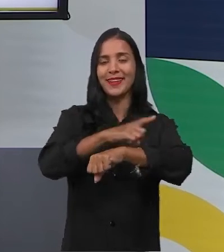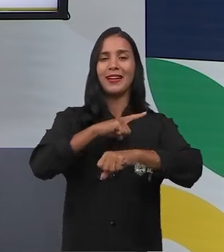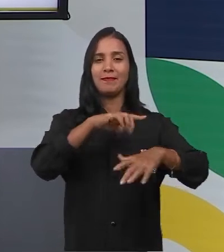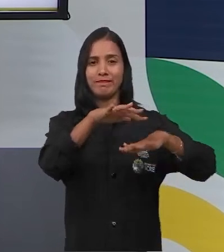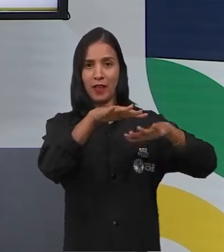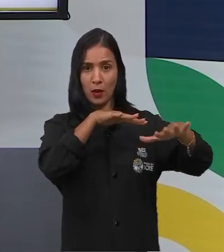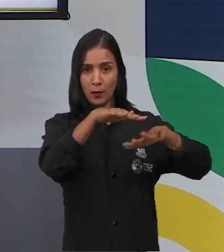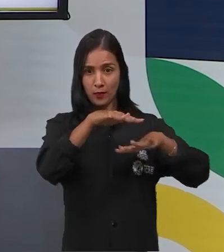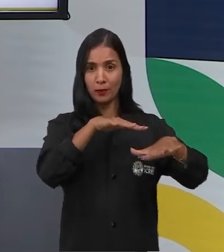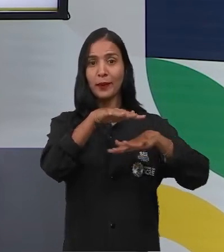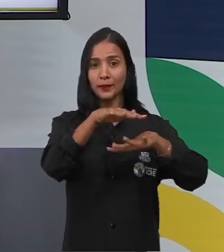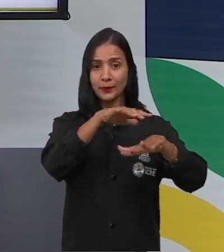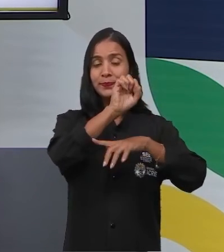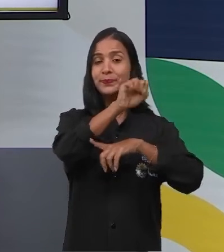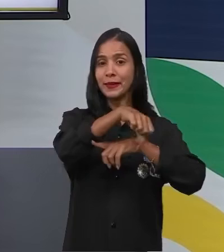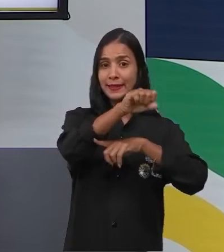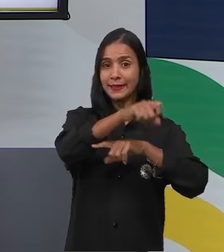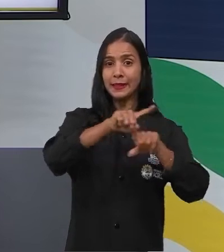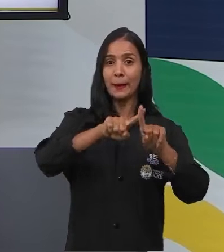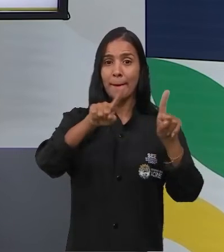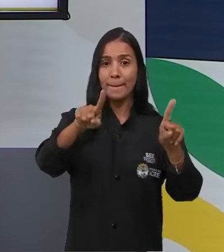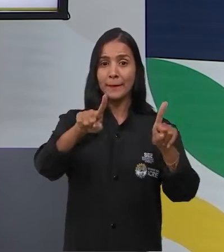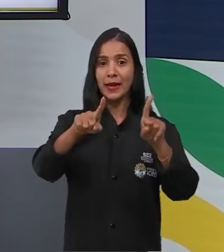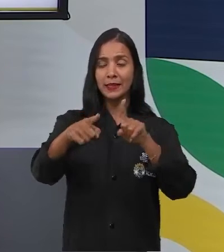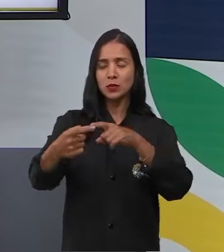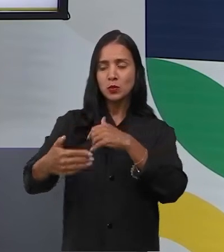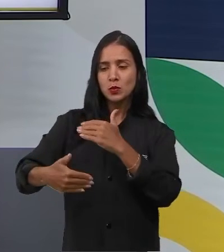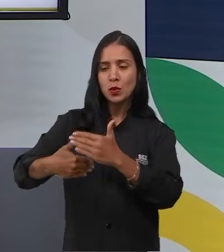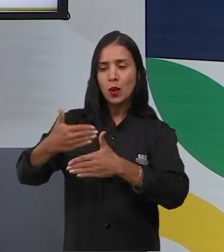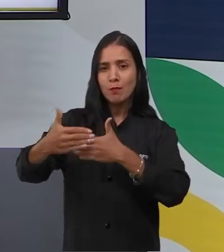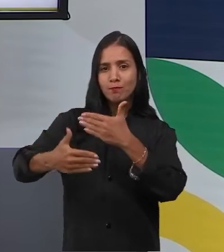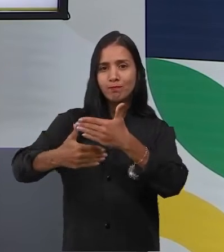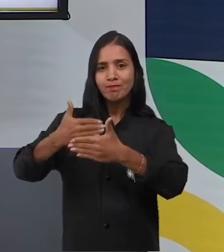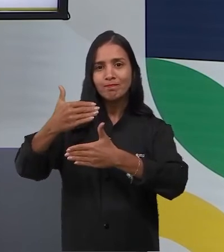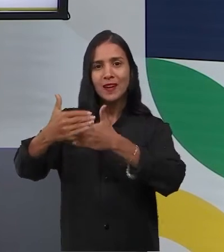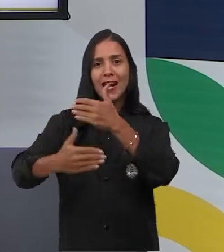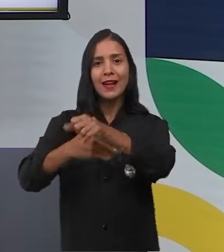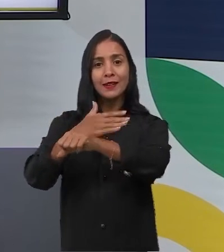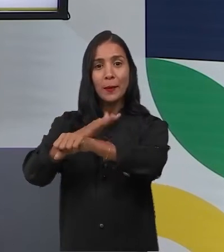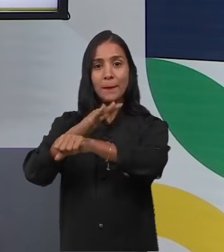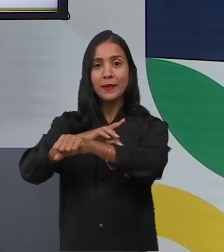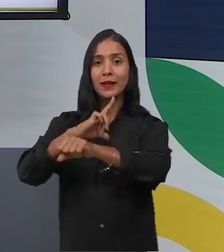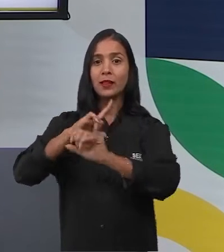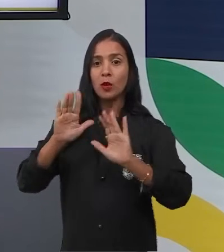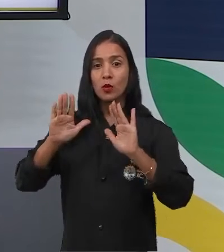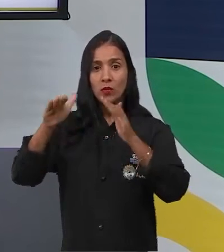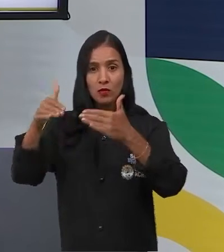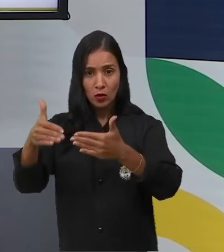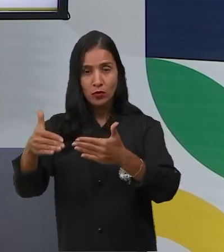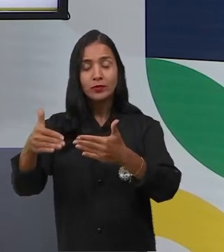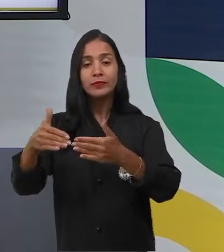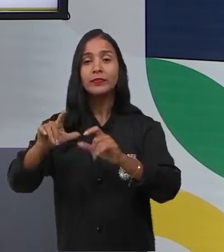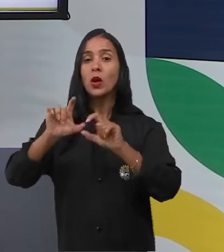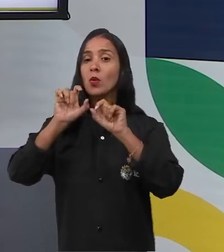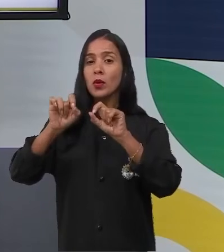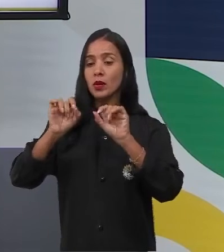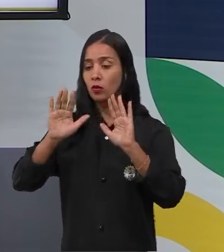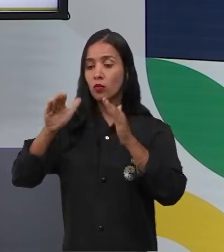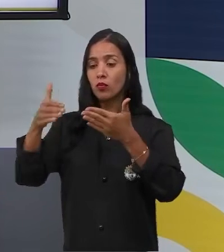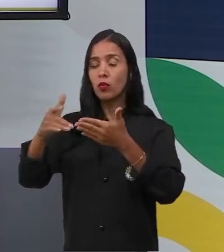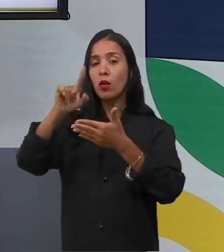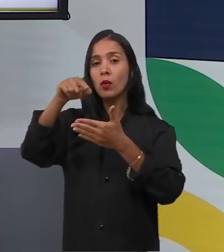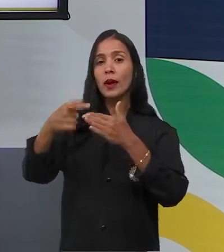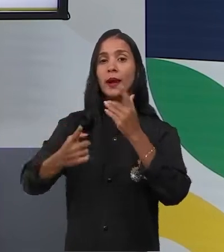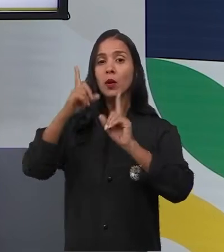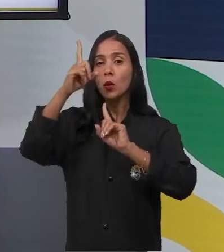movimento e dentro da construção dessa prática tem um direcionamento, tem um expressar, tem um